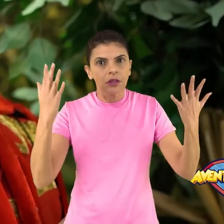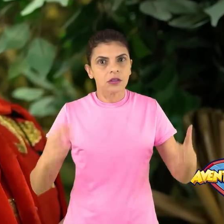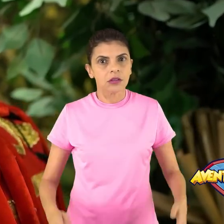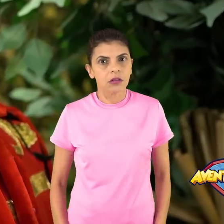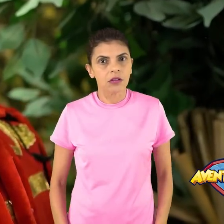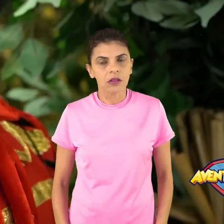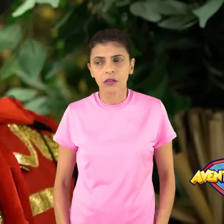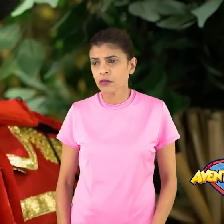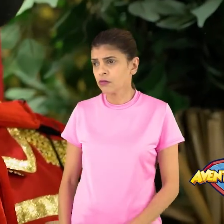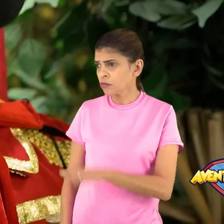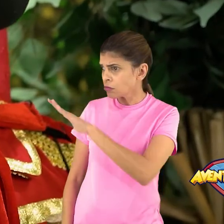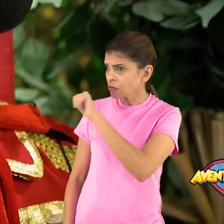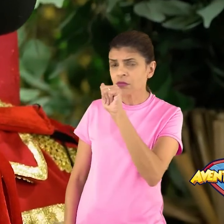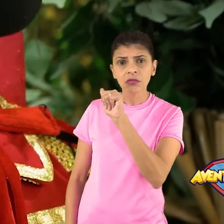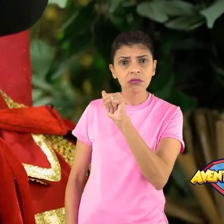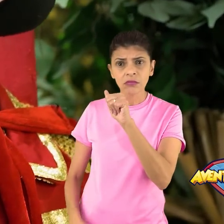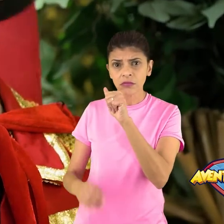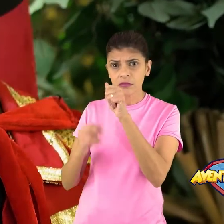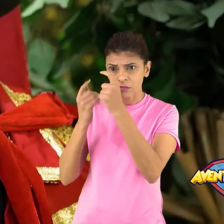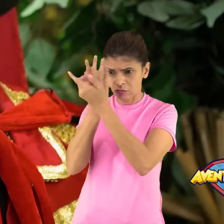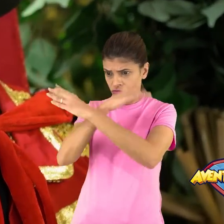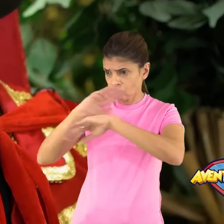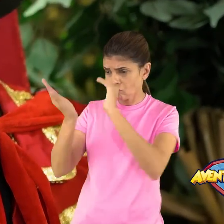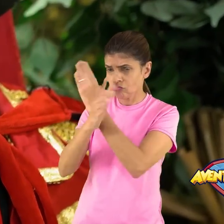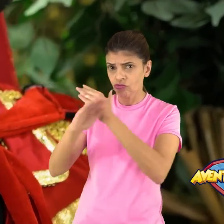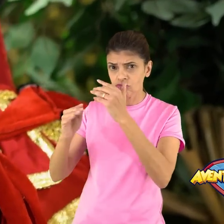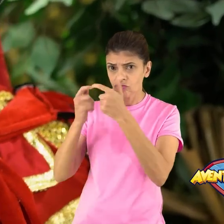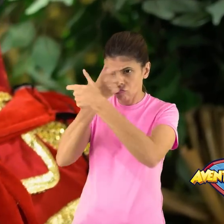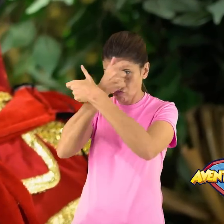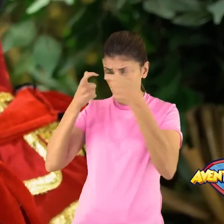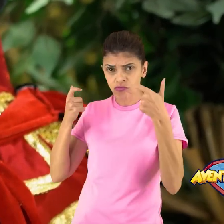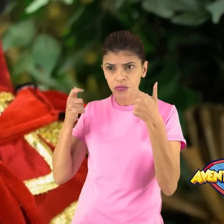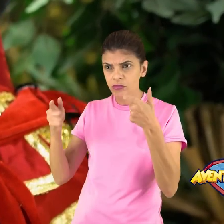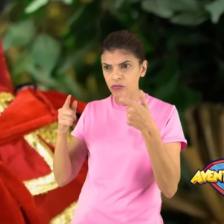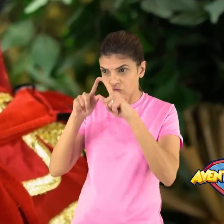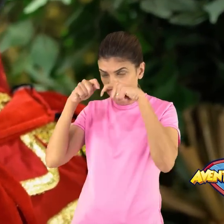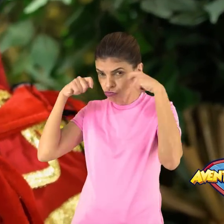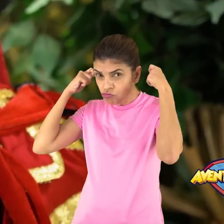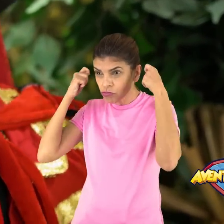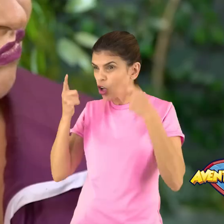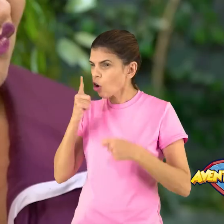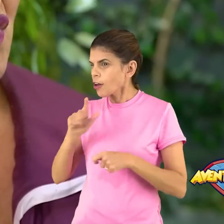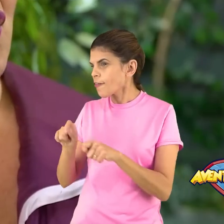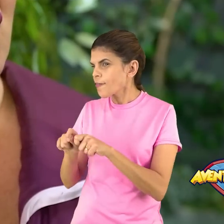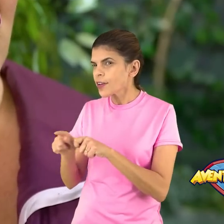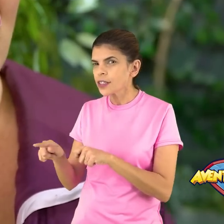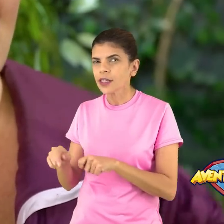Você pode contratar os serviços do Ninja Flame. Ele é um ninja. Vai conseguir fazer isso.